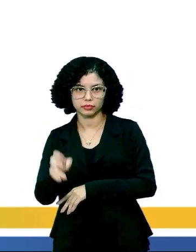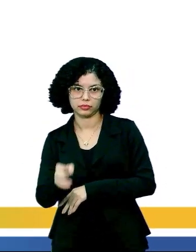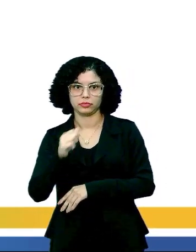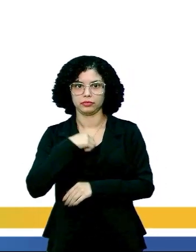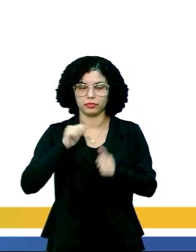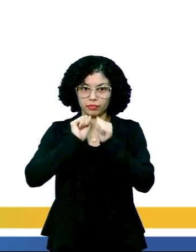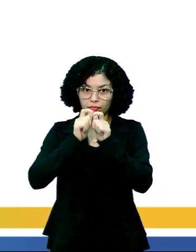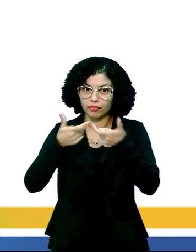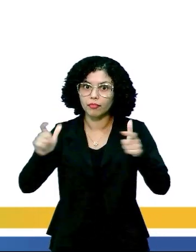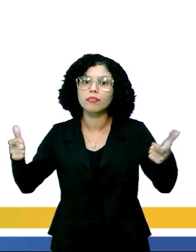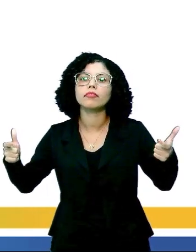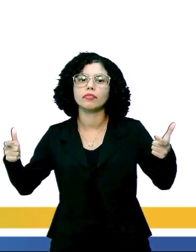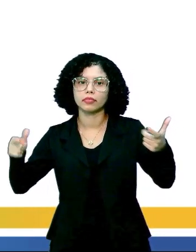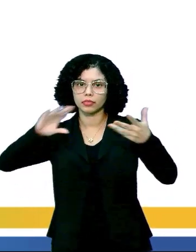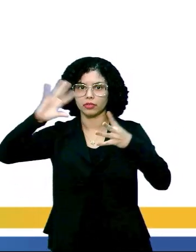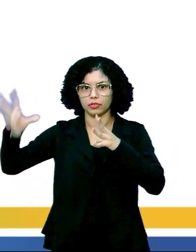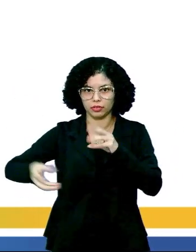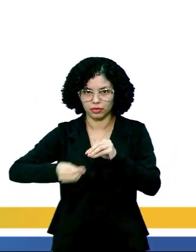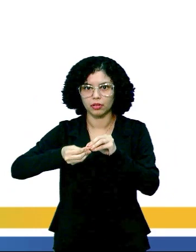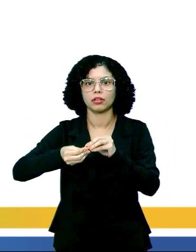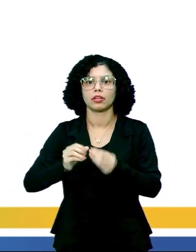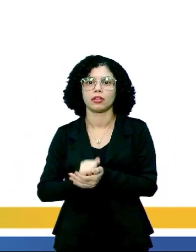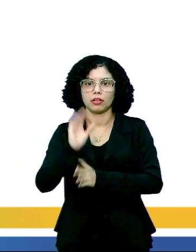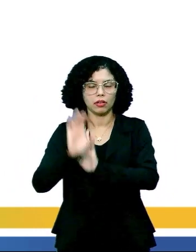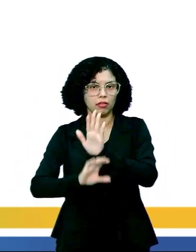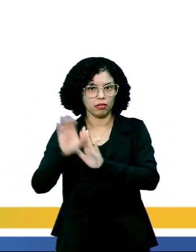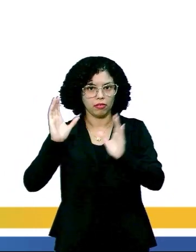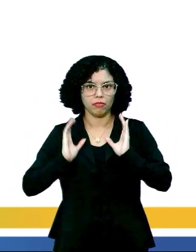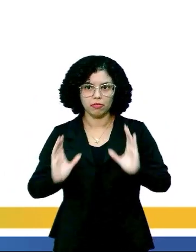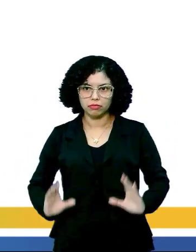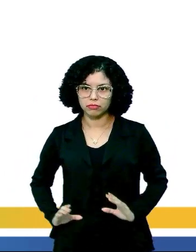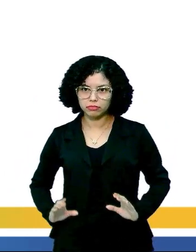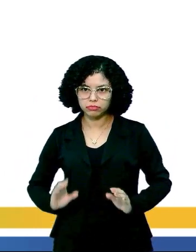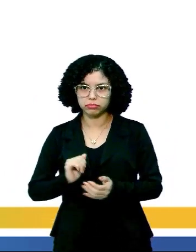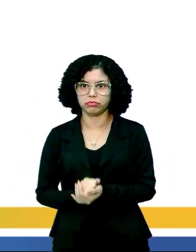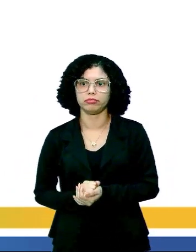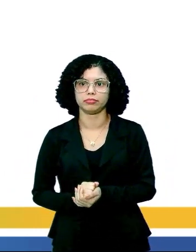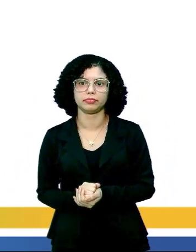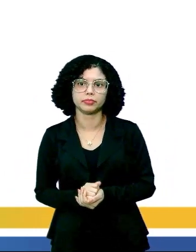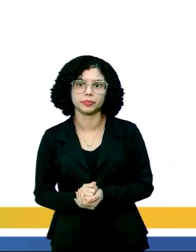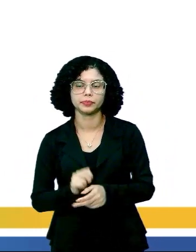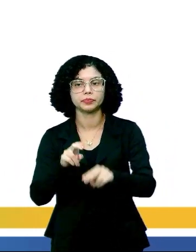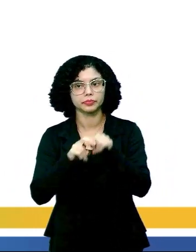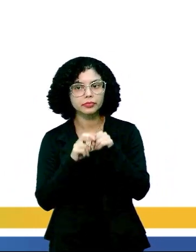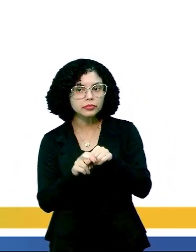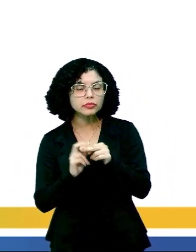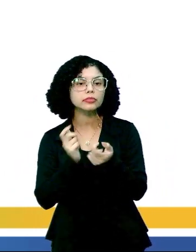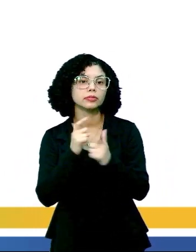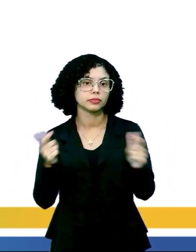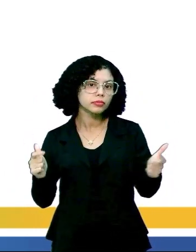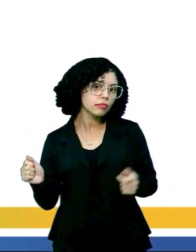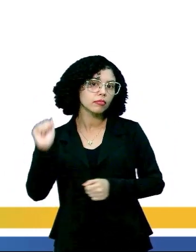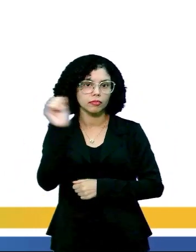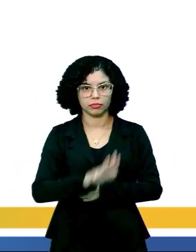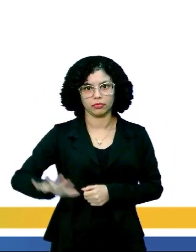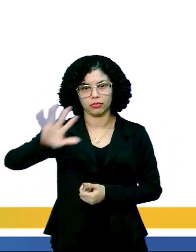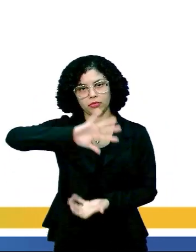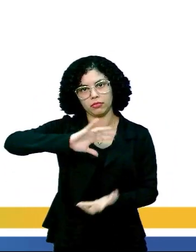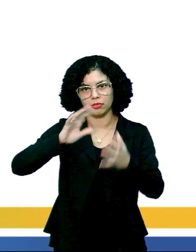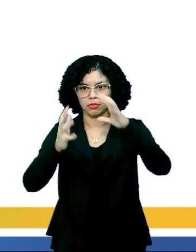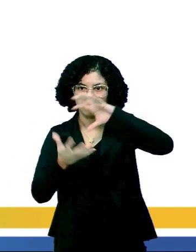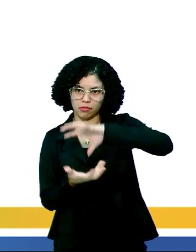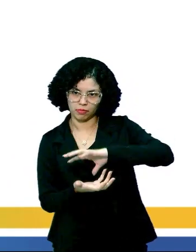que a nacionalidade é mais amplo e complexo que o conceito de cidadania. Por ser mais abrangente,